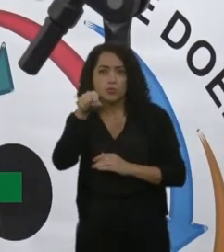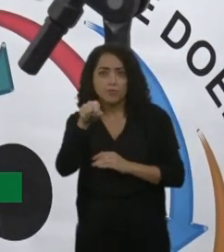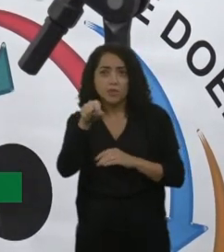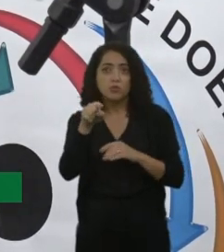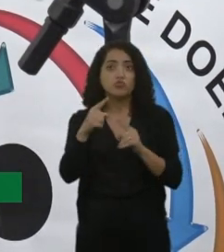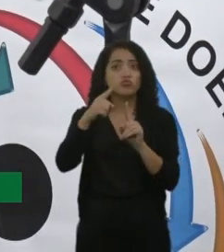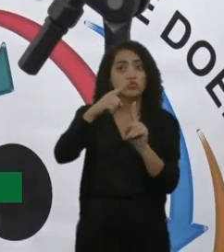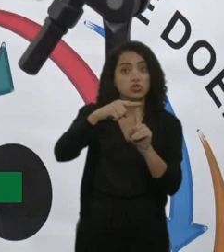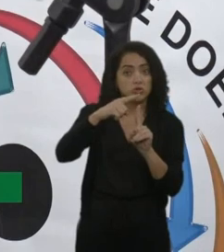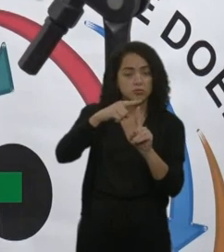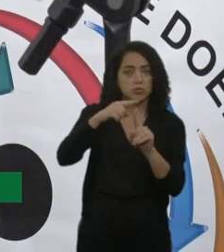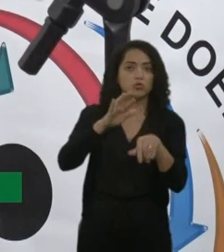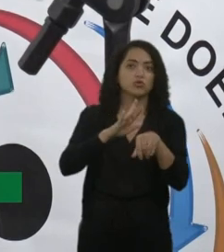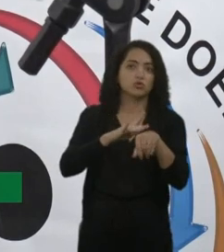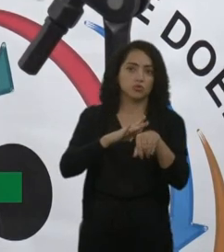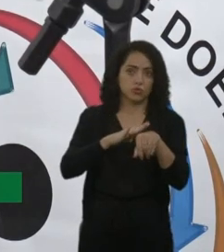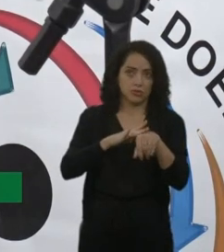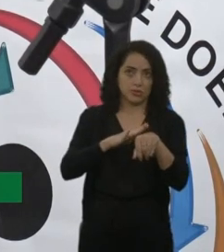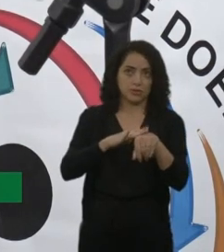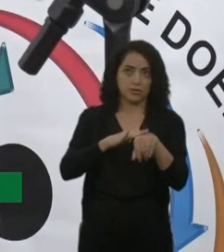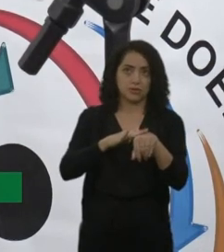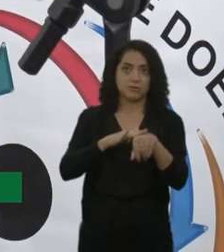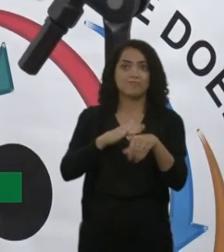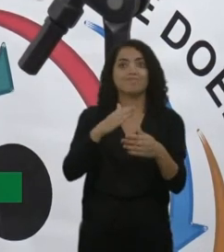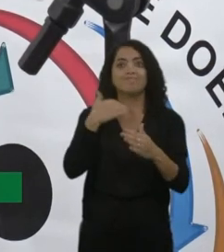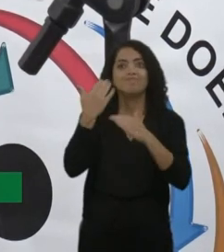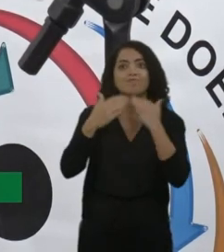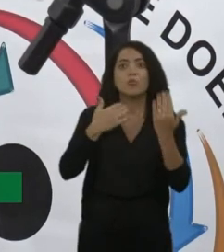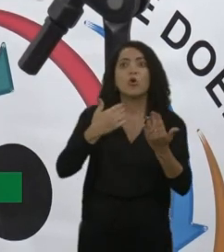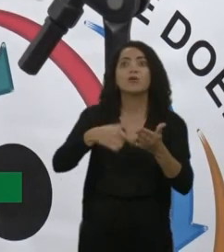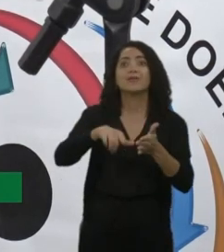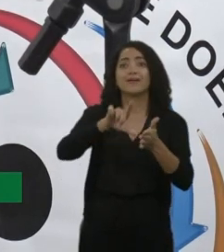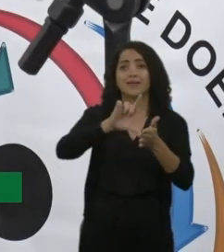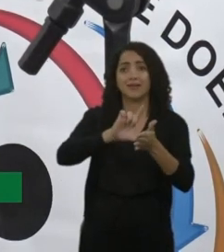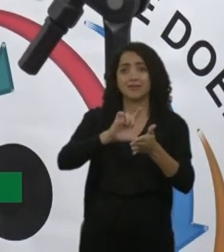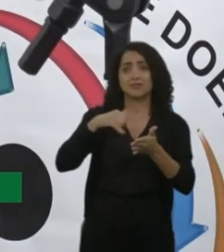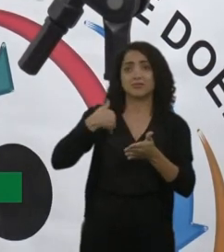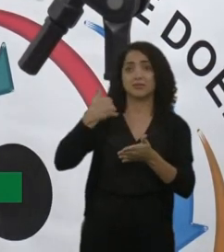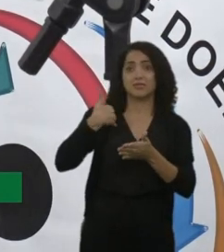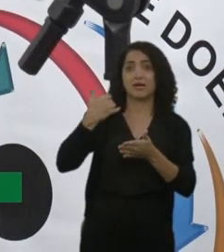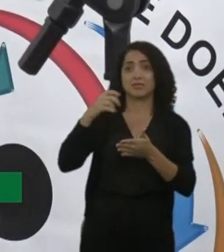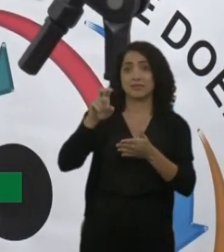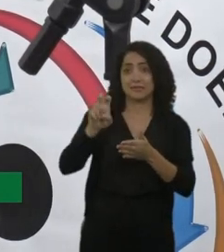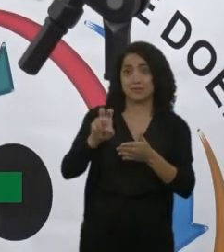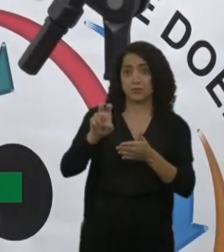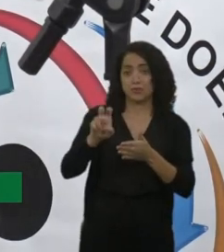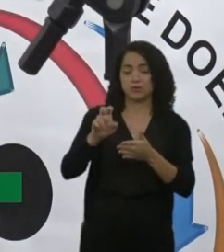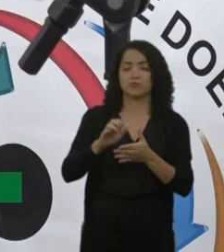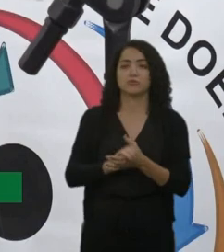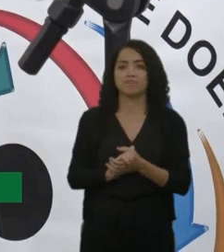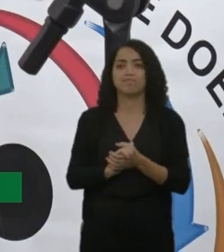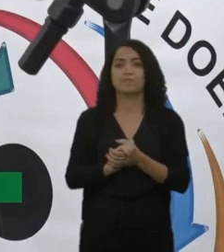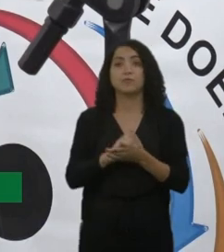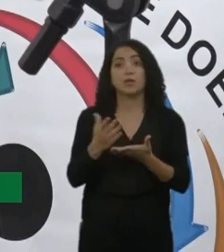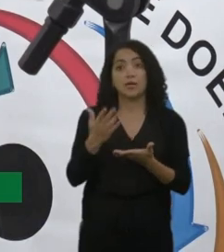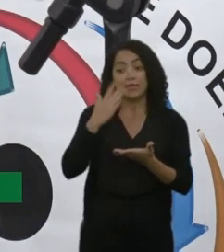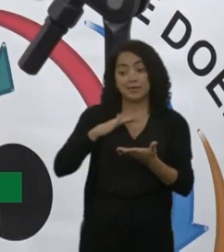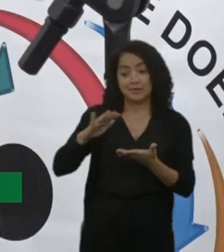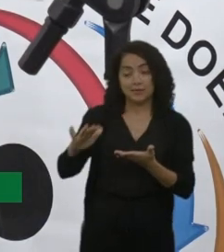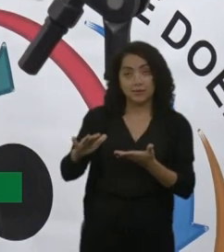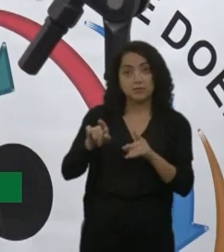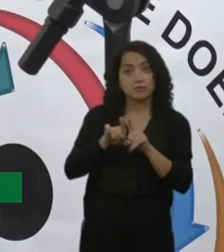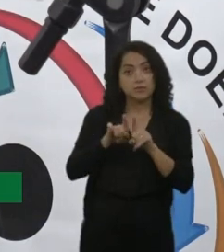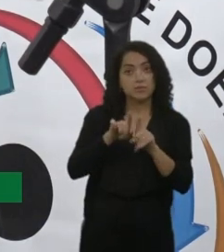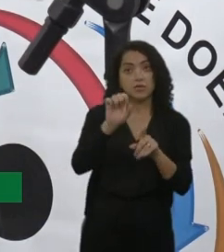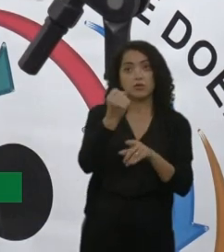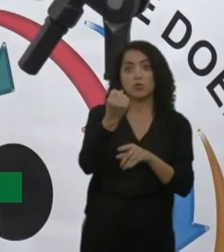30% dos pacientes morrem antes dos 5 anos de idade. 75% delas afetam crianças e